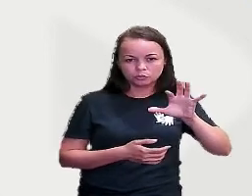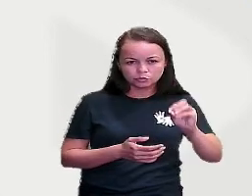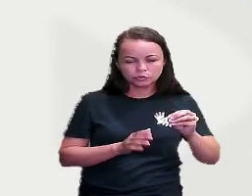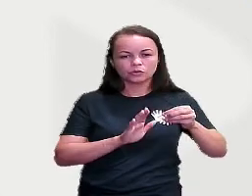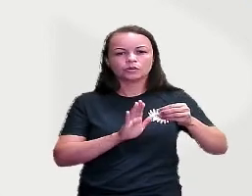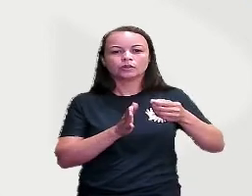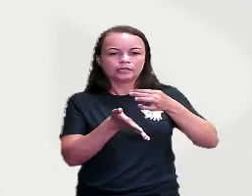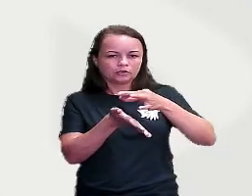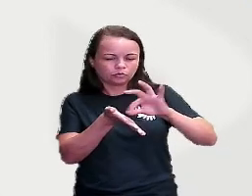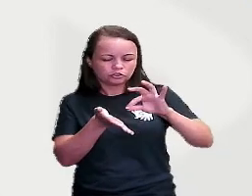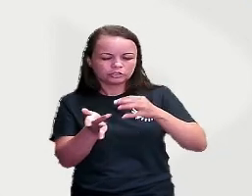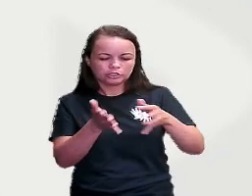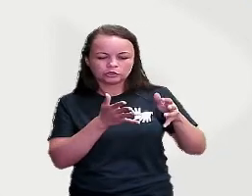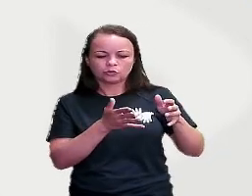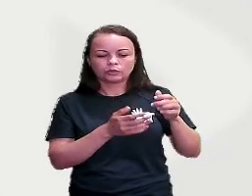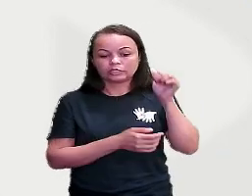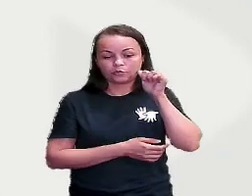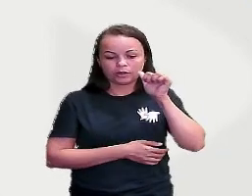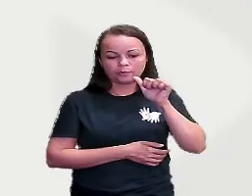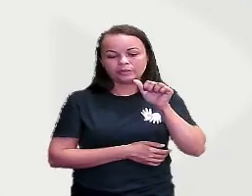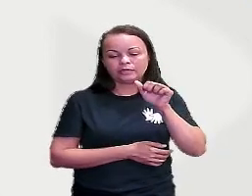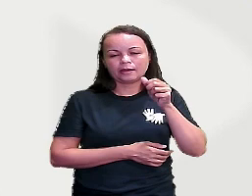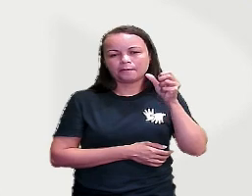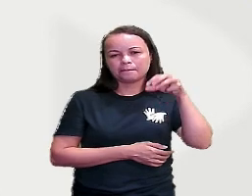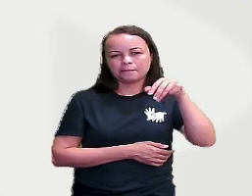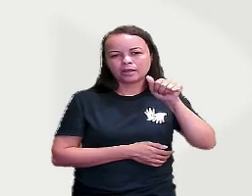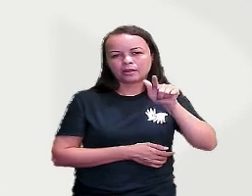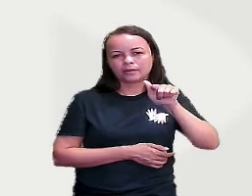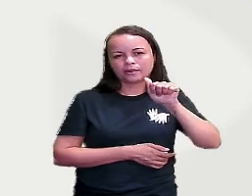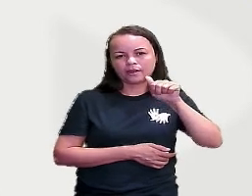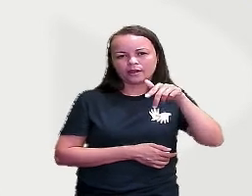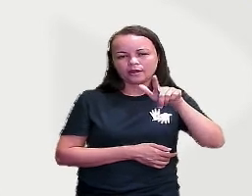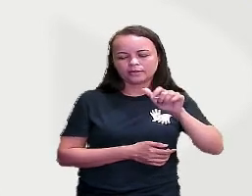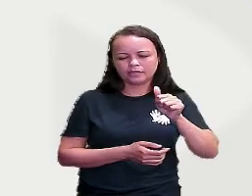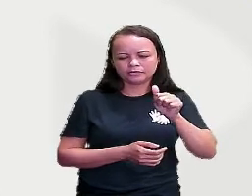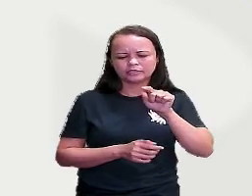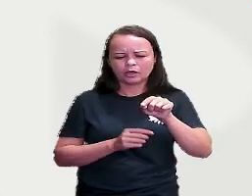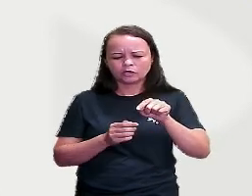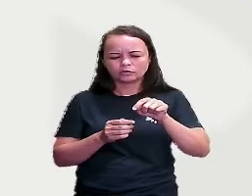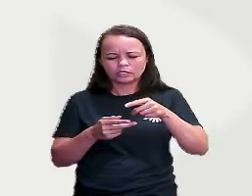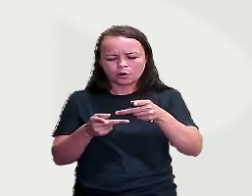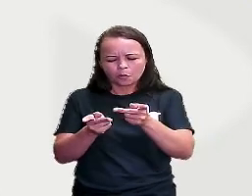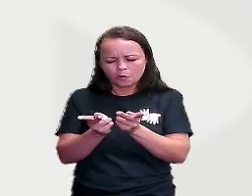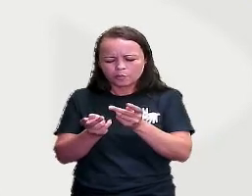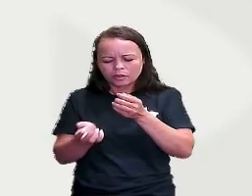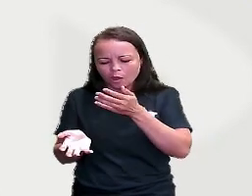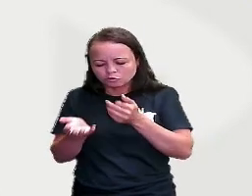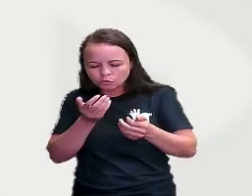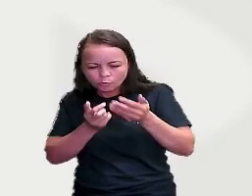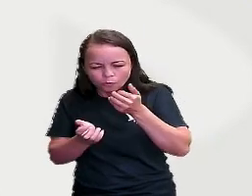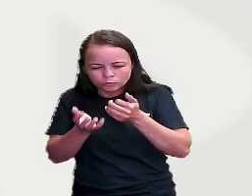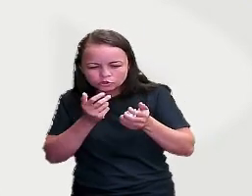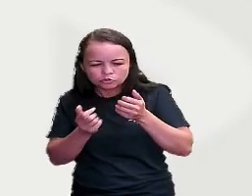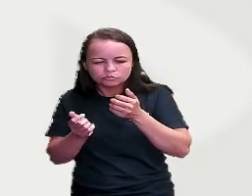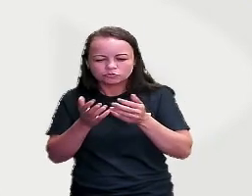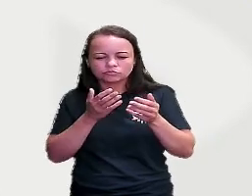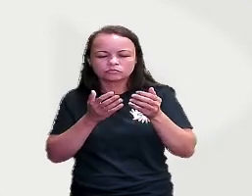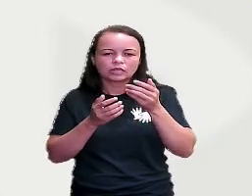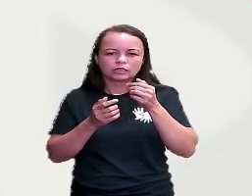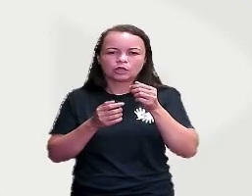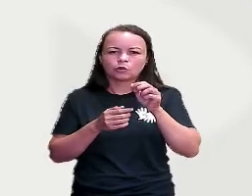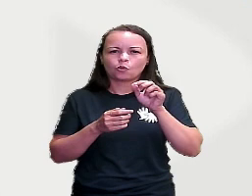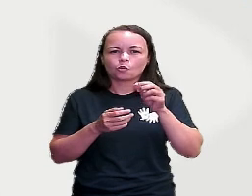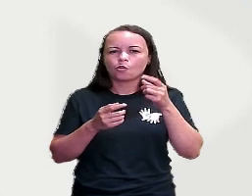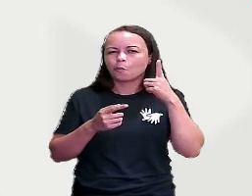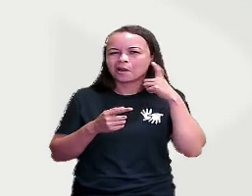alimentando. E esse barulhinho aí, ó, chomp, chomp, chomp, da comida, né? No segundo também, ela